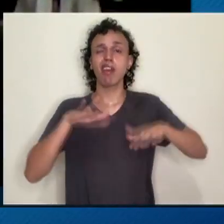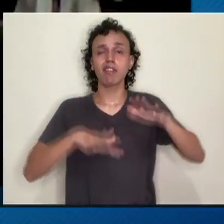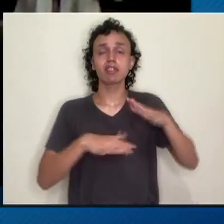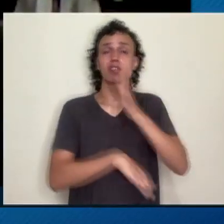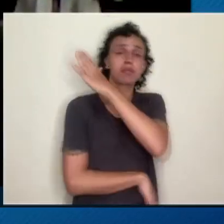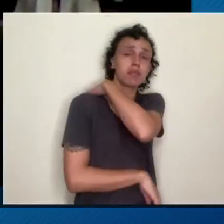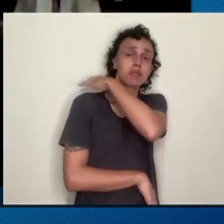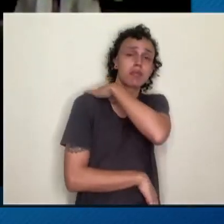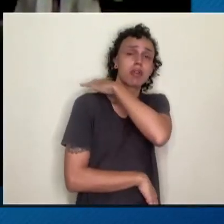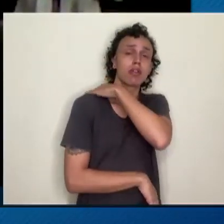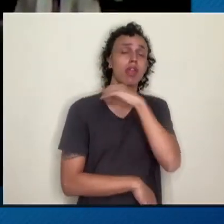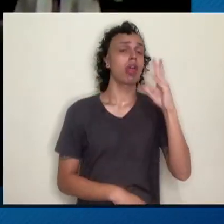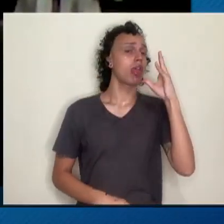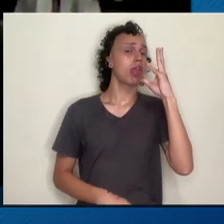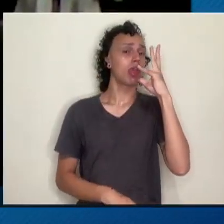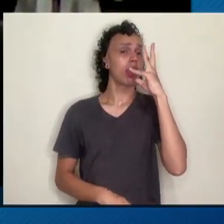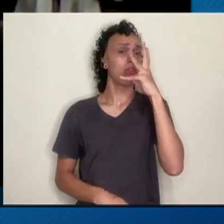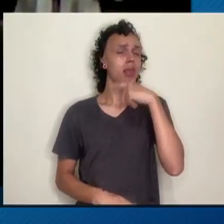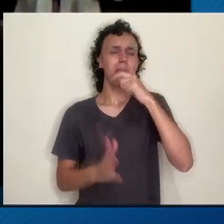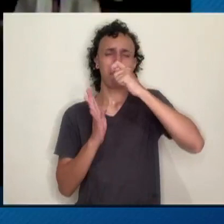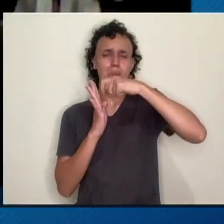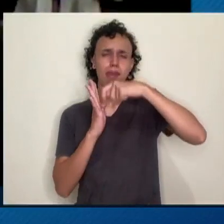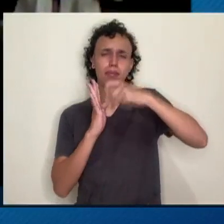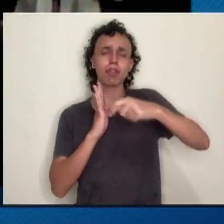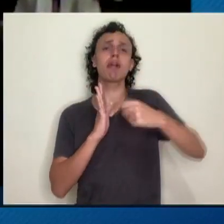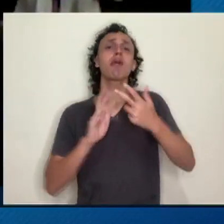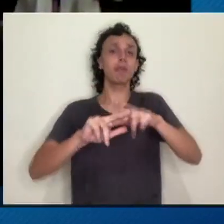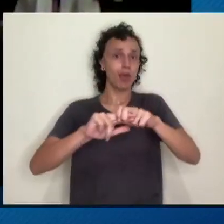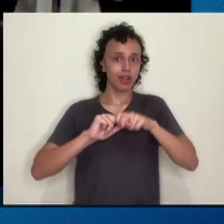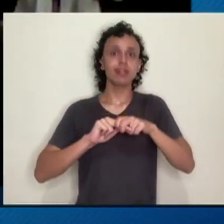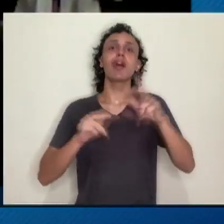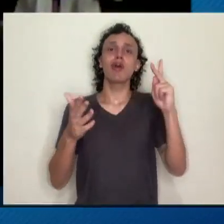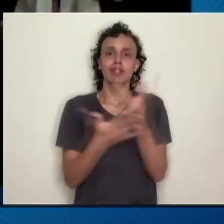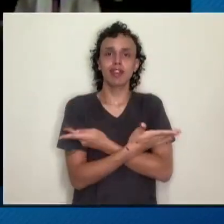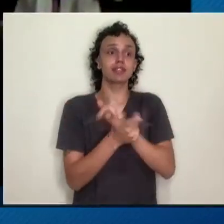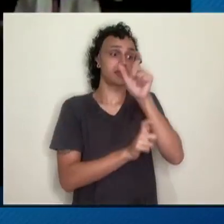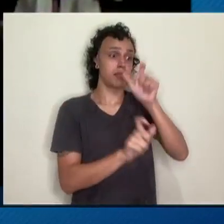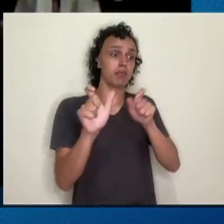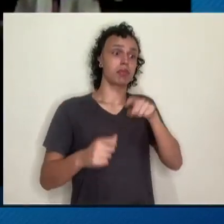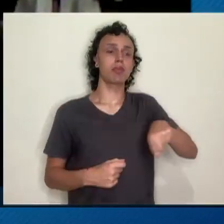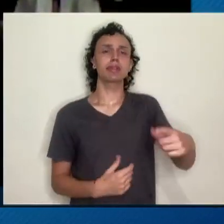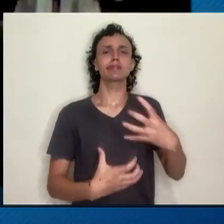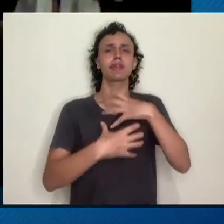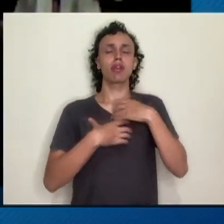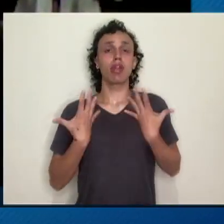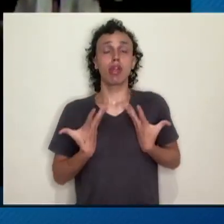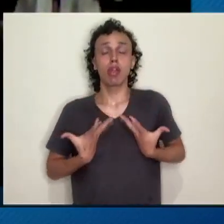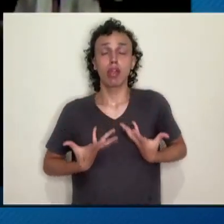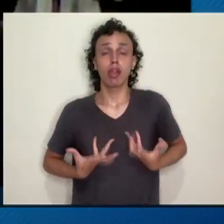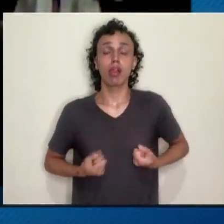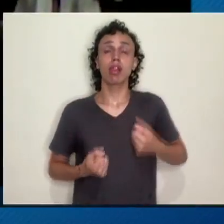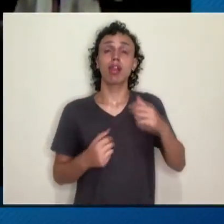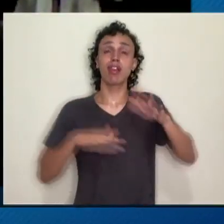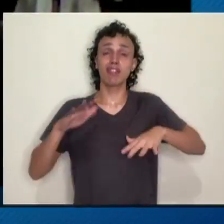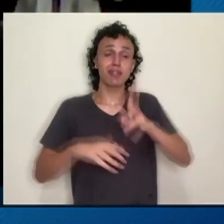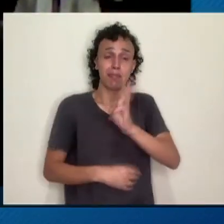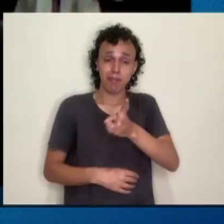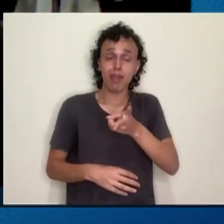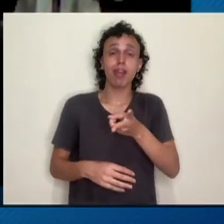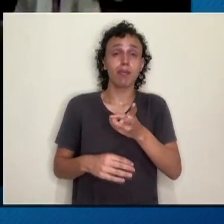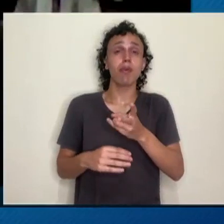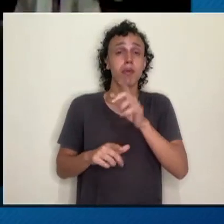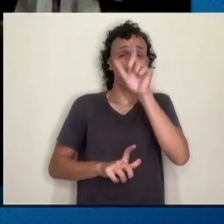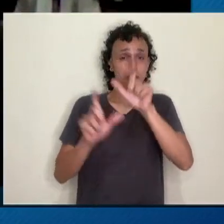vai demorar muitos meses para se recuperar, e é uma das grandes causas de fadiga mesmo, a pessoa não consegue voltar a fazer exercício, às vezes a gente